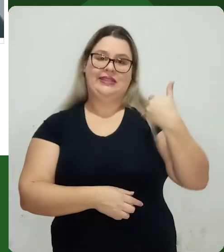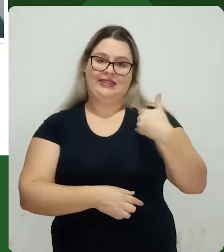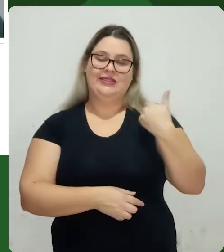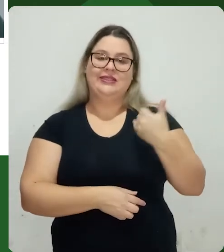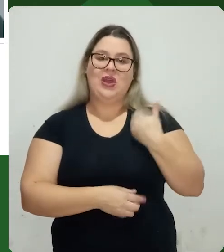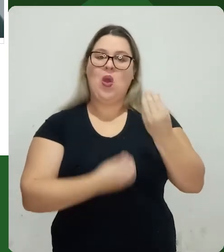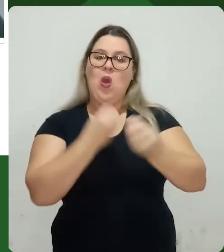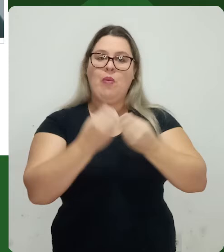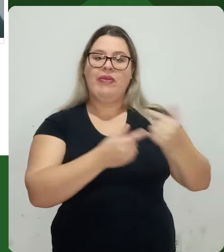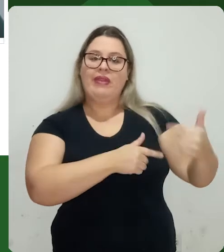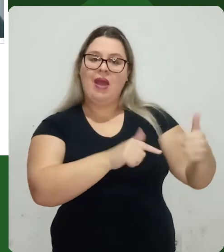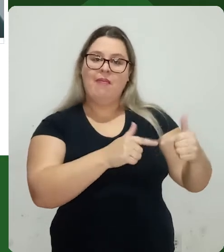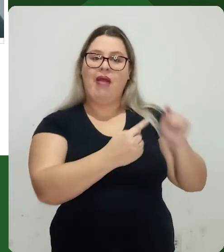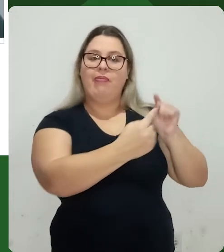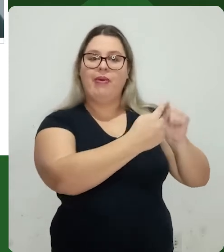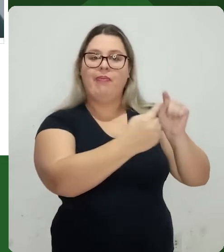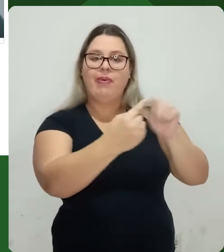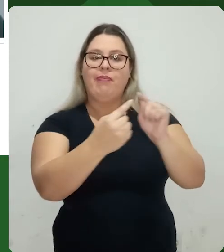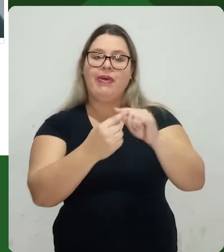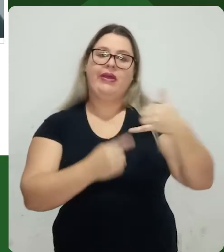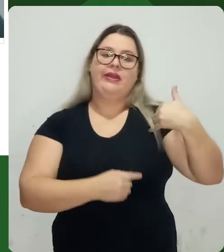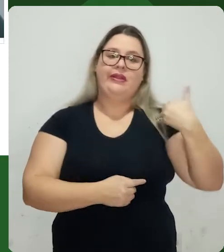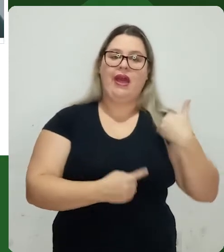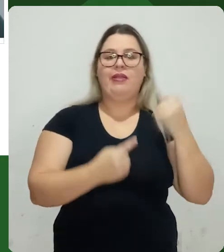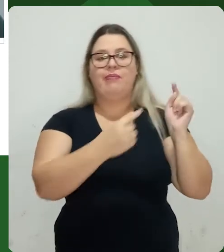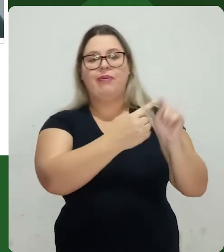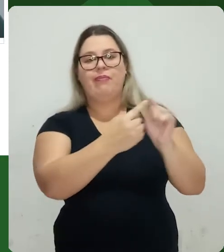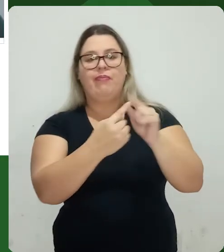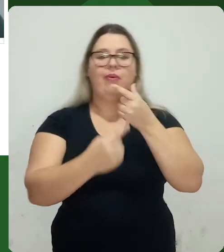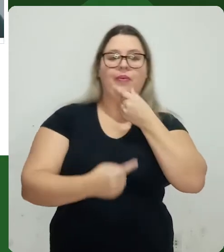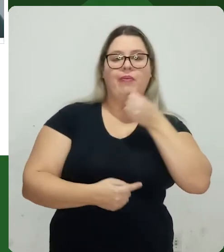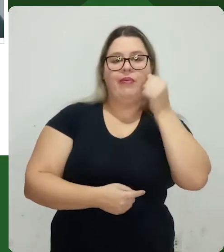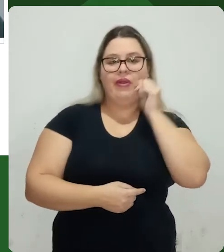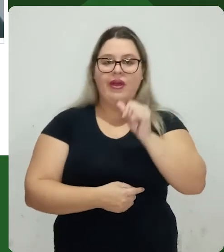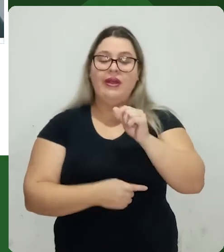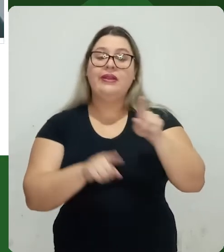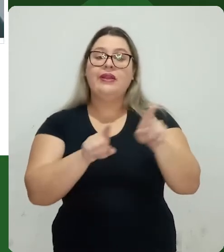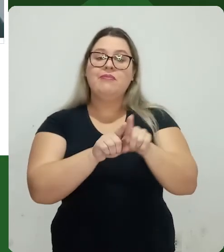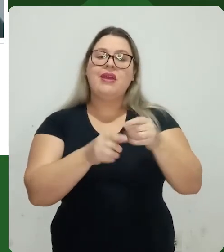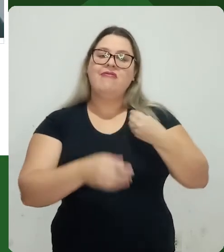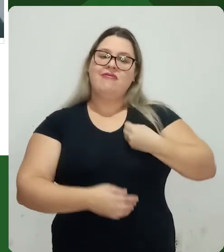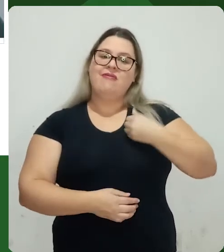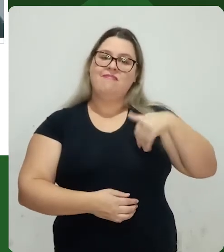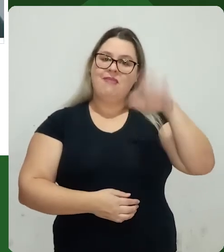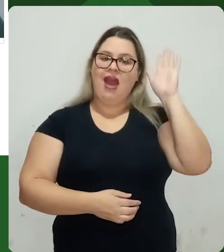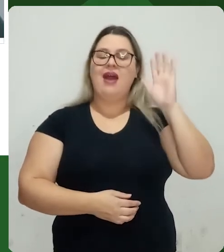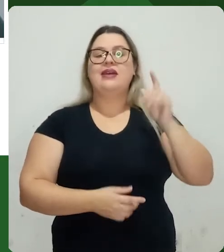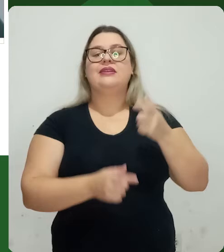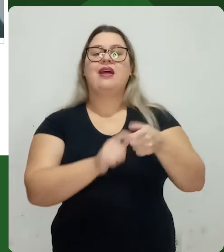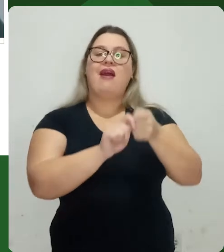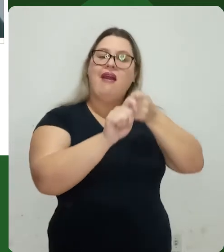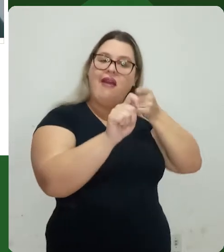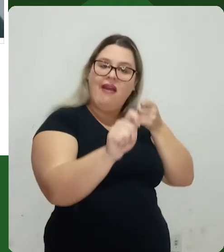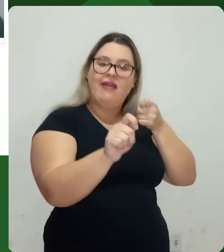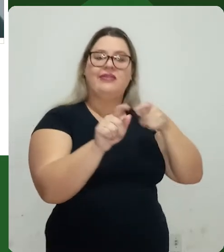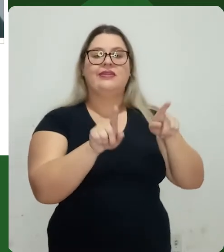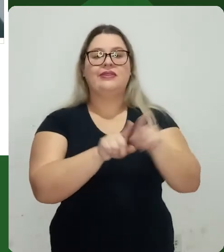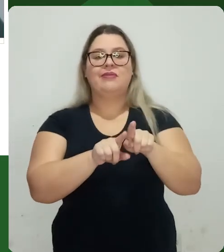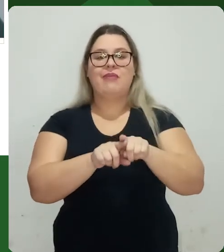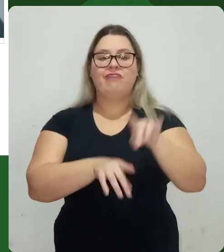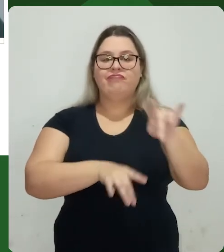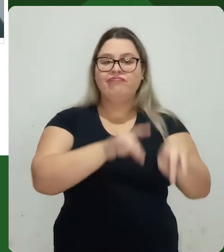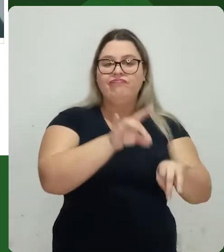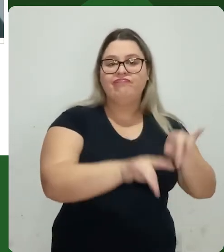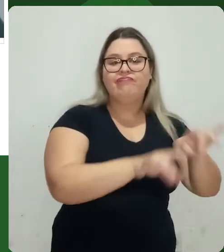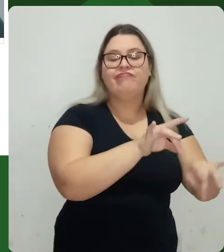muito costume de estudar isso, então isso é um elemento mais geral. Viviam basicamente da caça e da coleta, e alguns povos